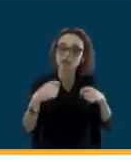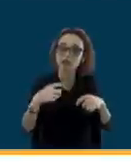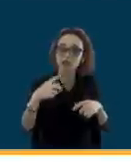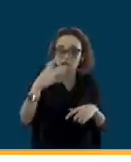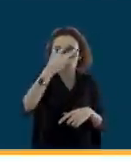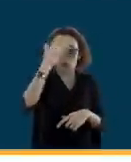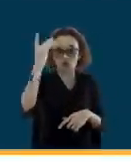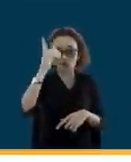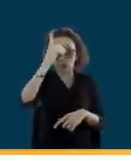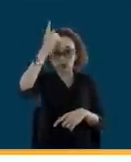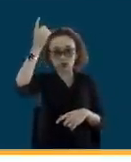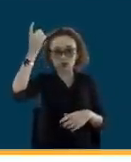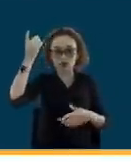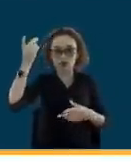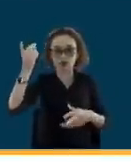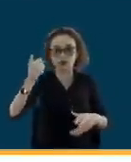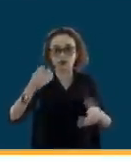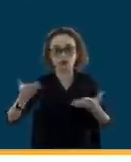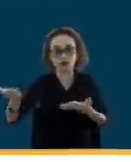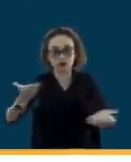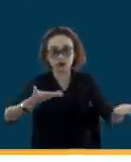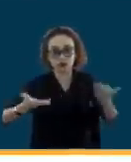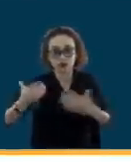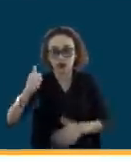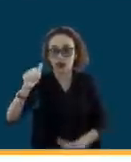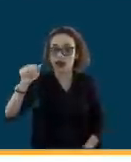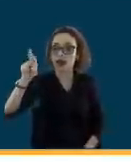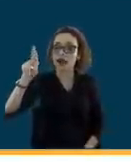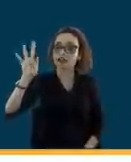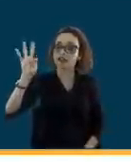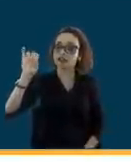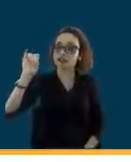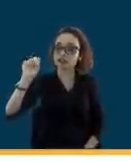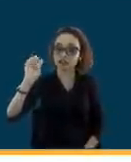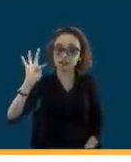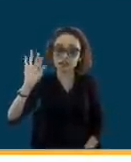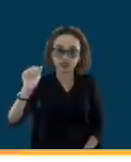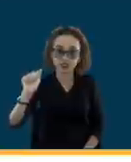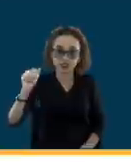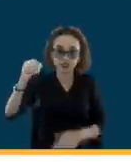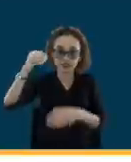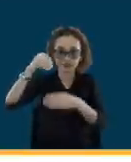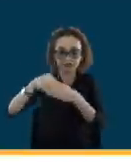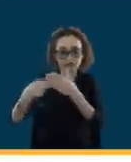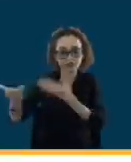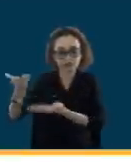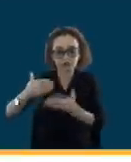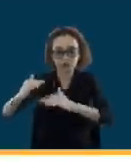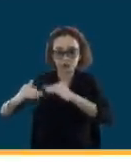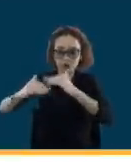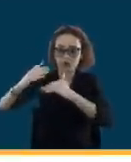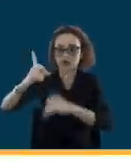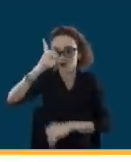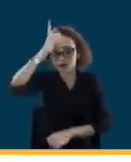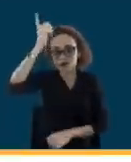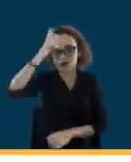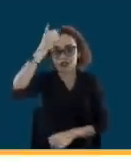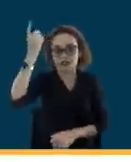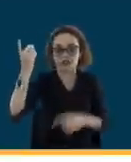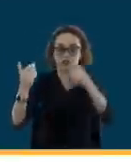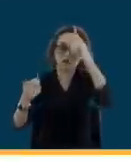seus articuladores, seus artistas, aqueles que estão envolvidos nesse processo criativo,